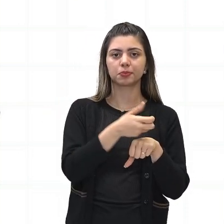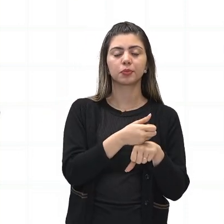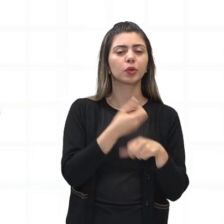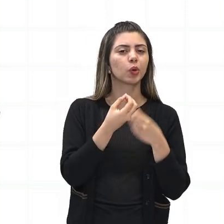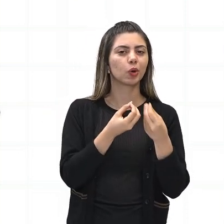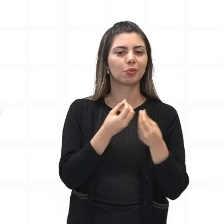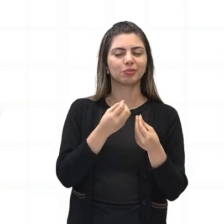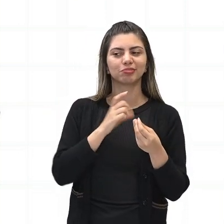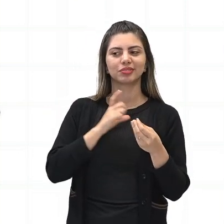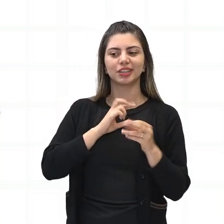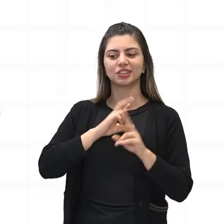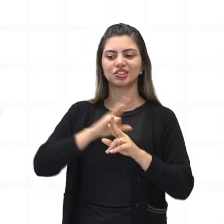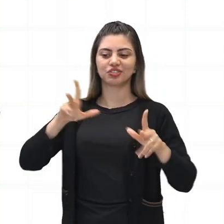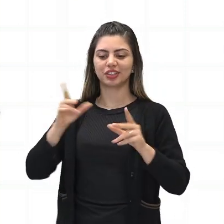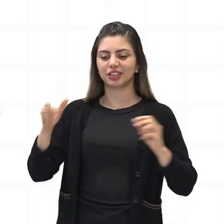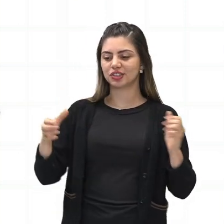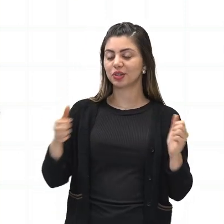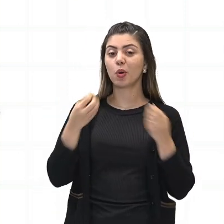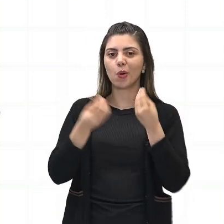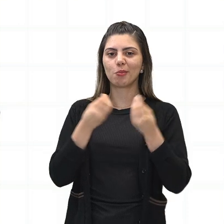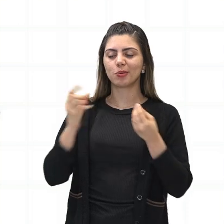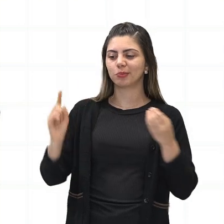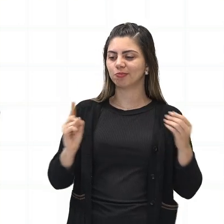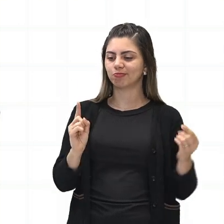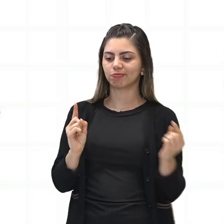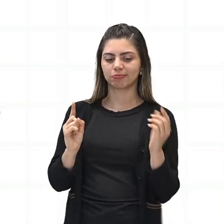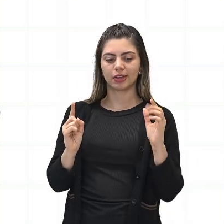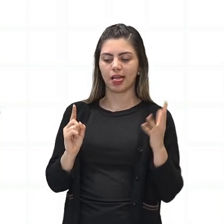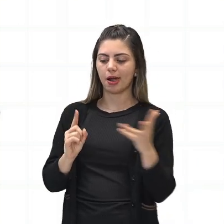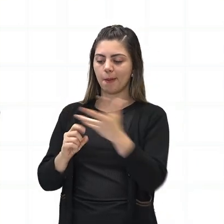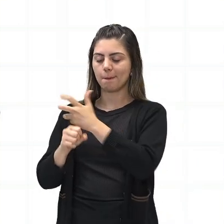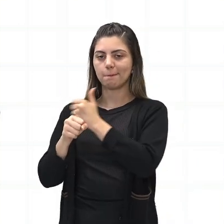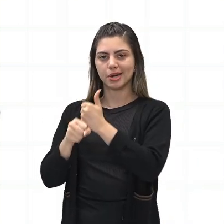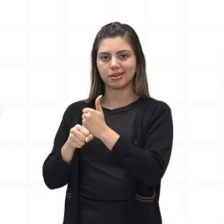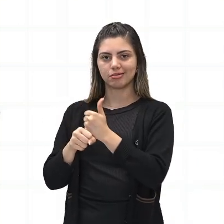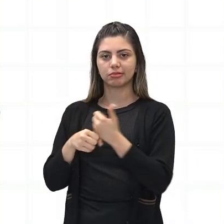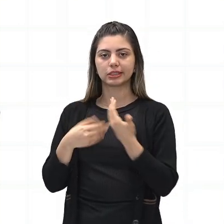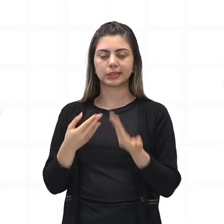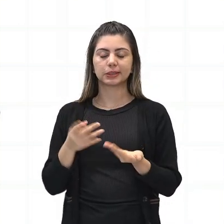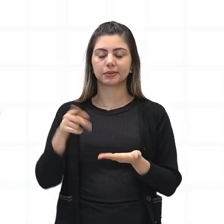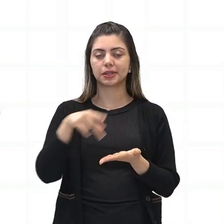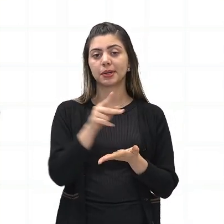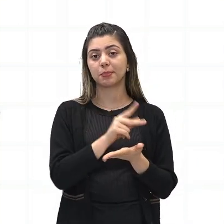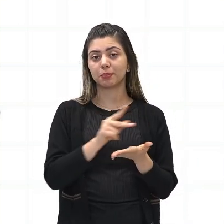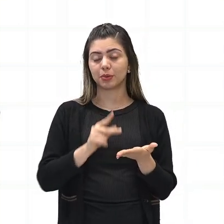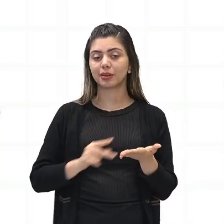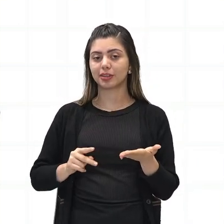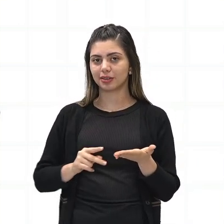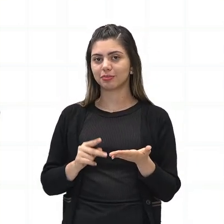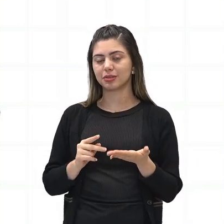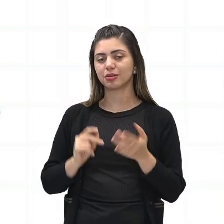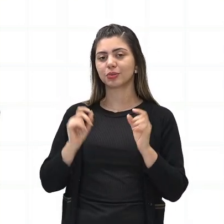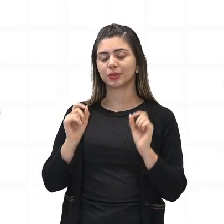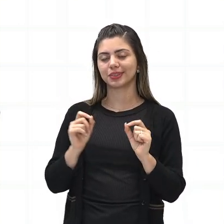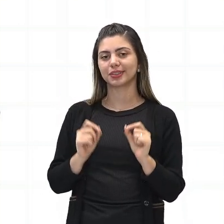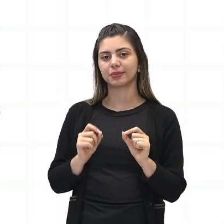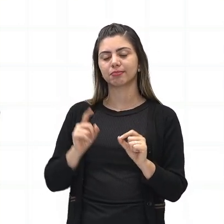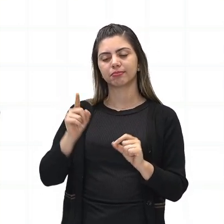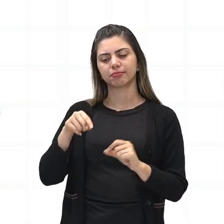ele seria o colonizado. Logo, esse poema, Erro de Português, é